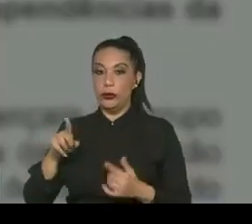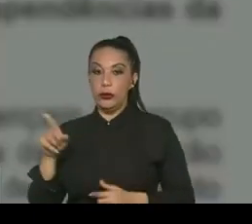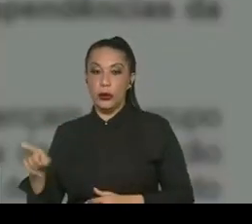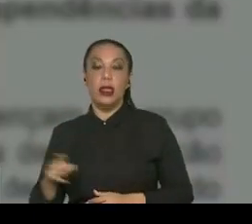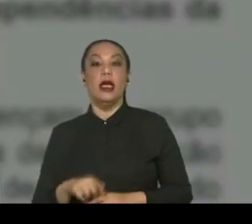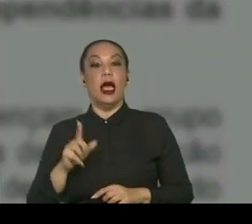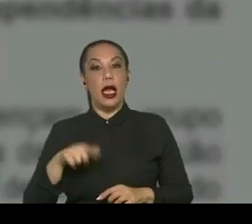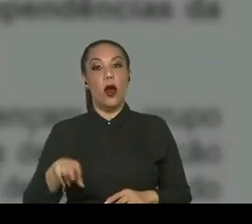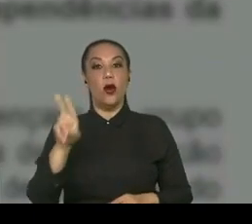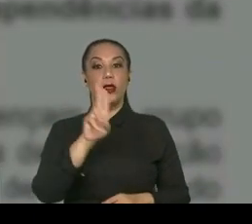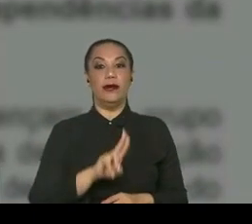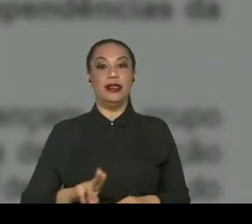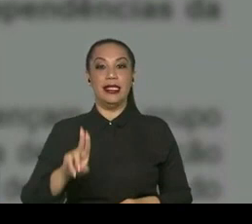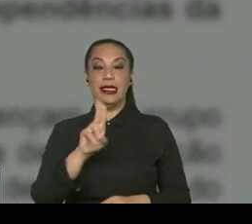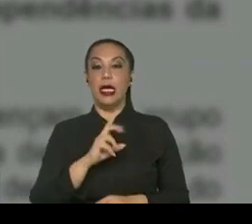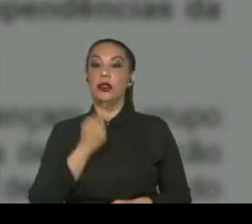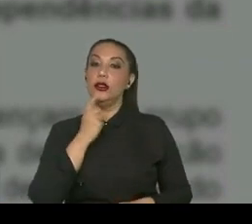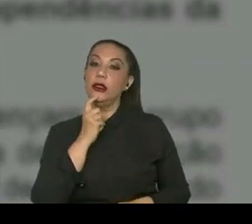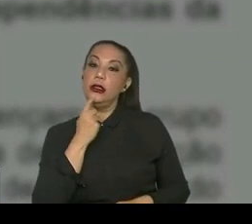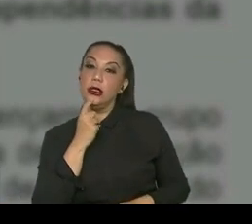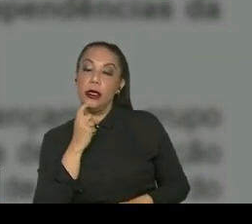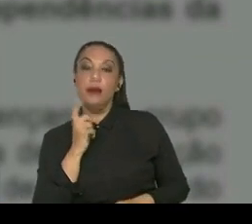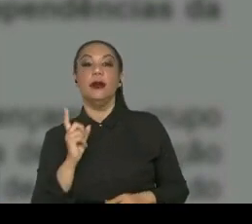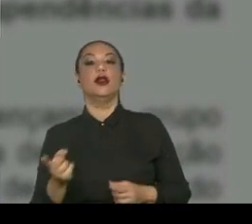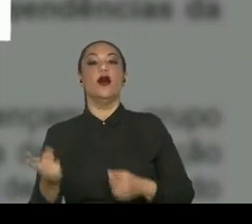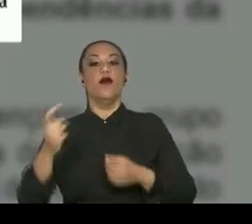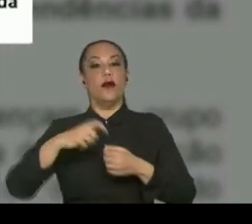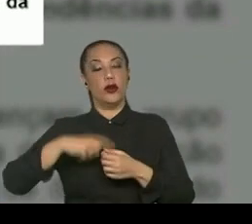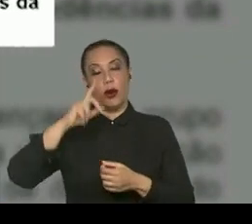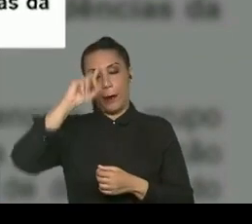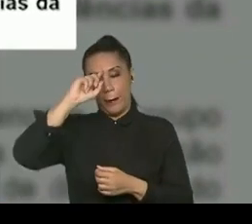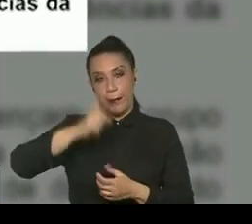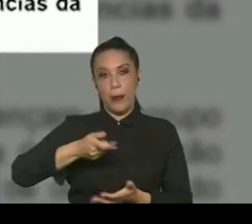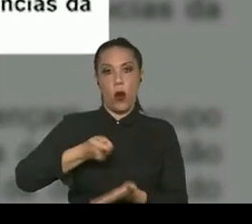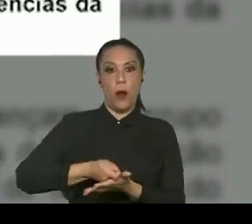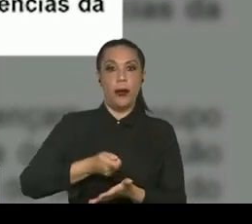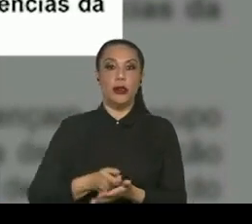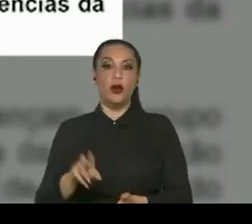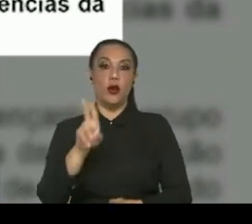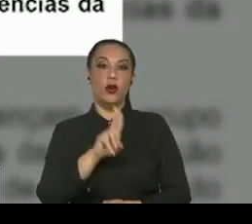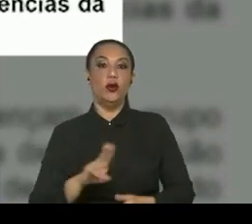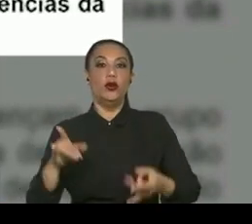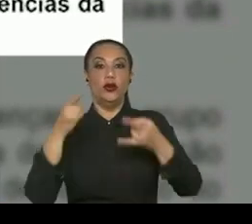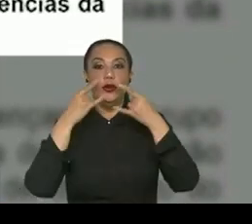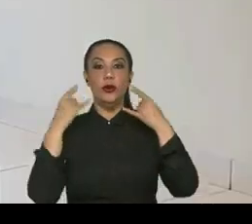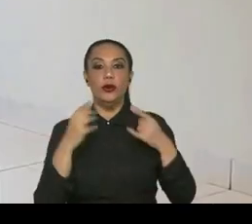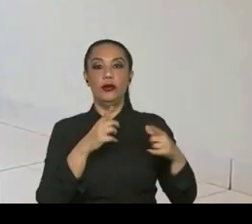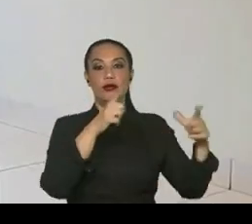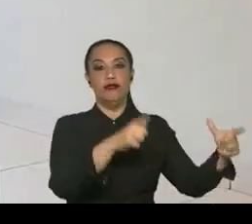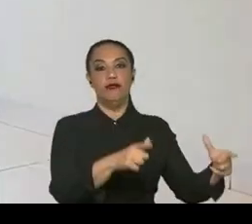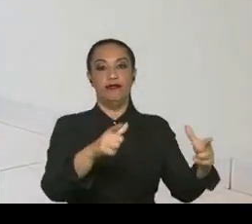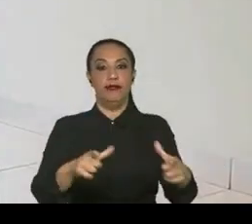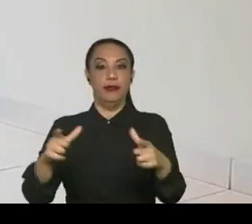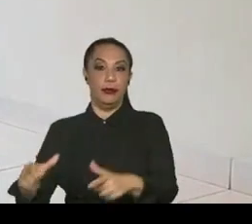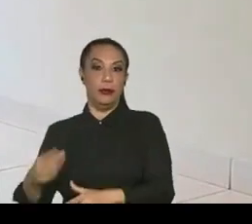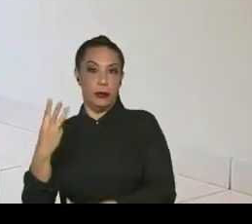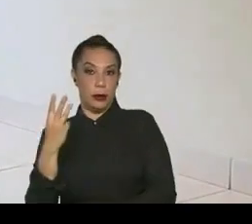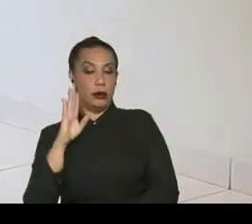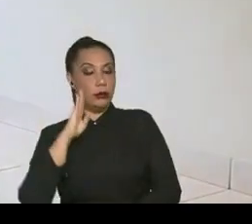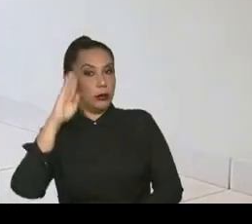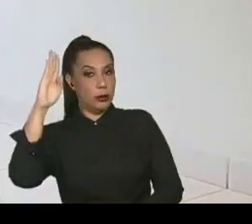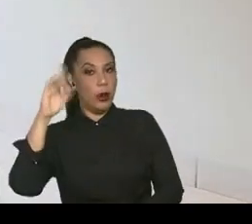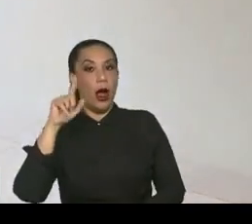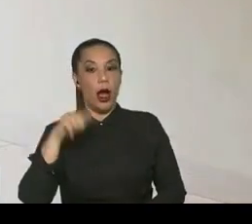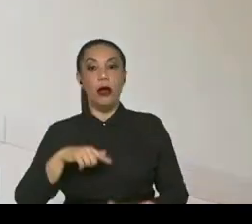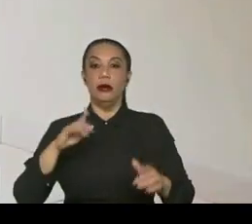a Universidade de Campinas, a Unicamp, voltou a tornar obrigatório o uso de máscaras nos 3 camping. A medida foi tomada em virtude